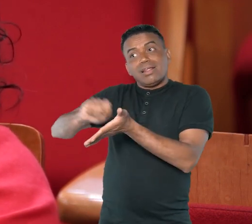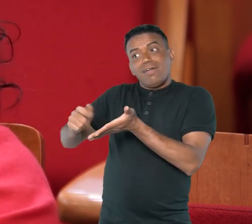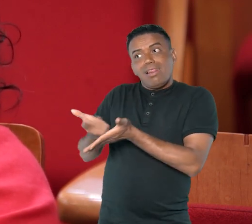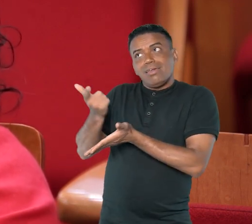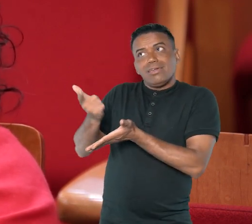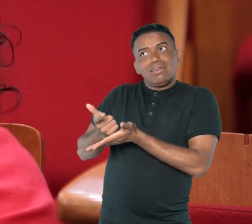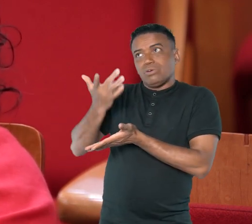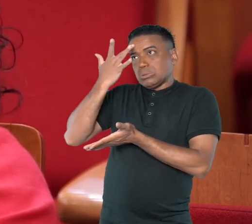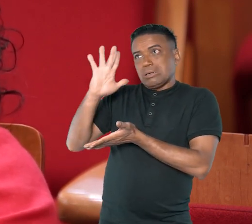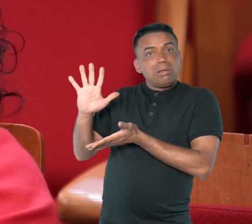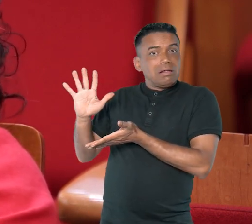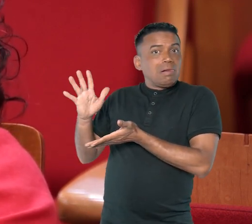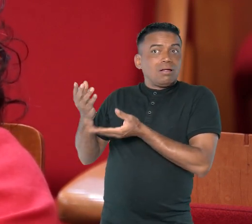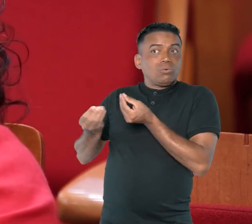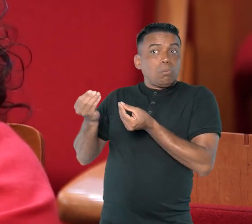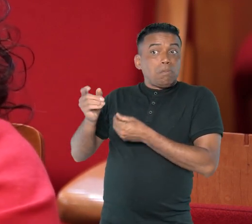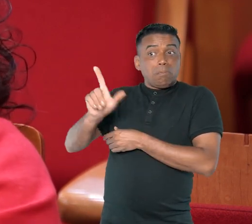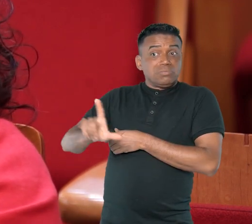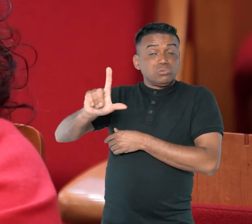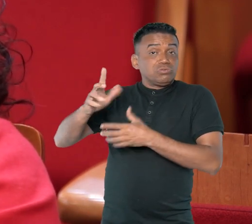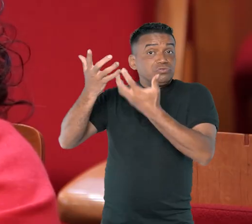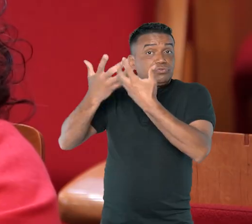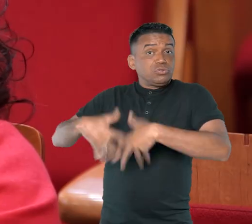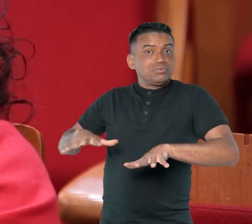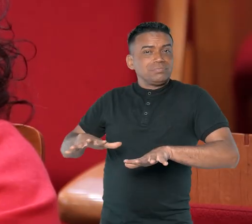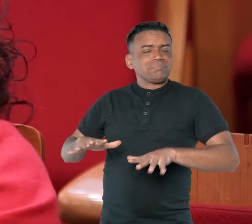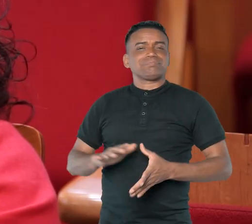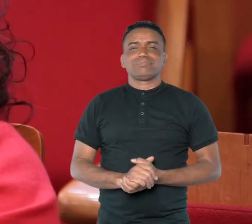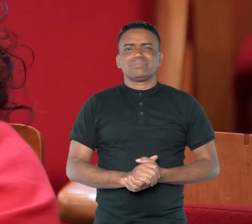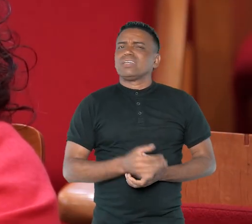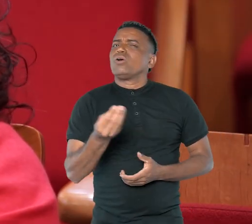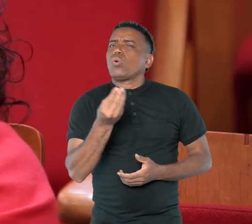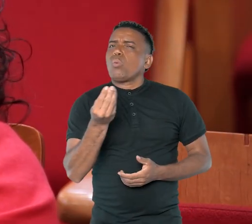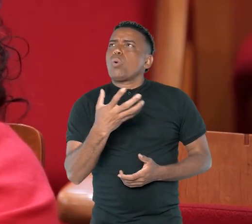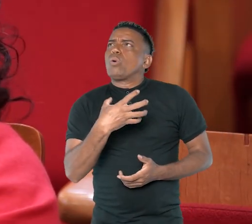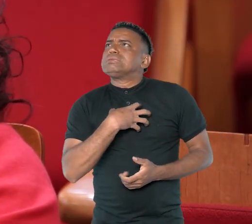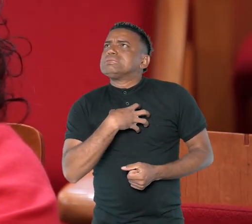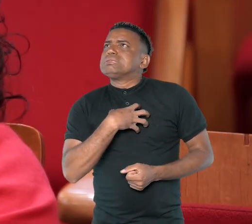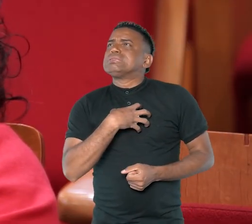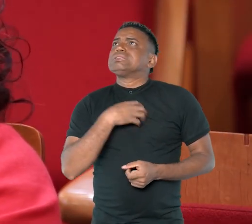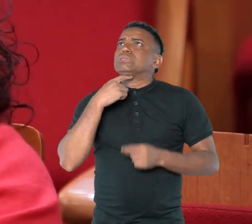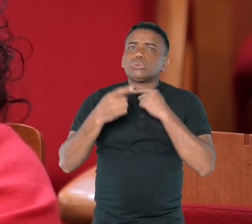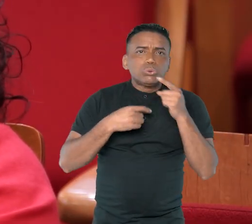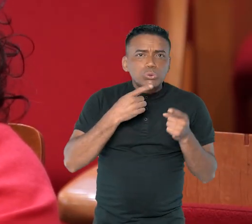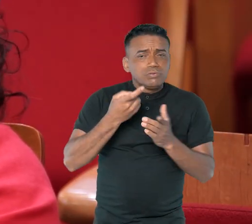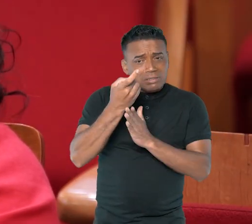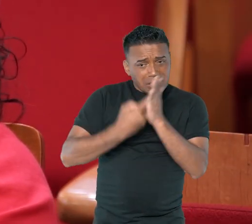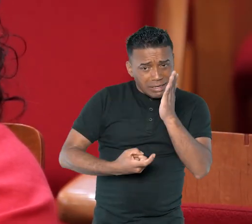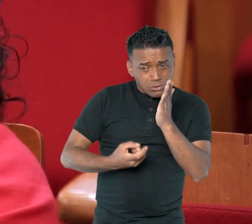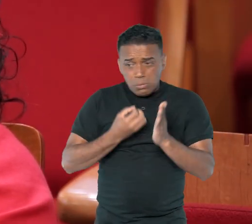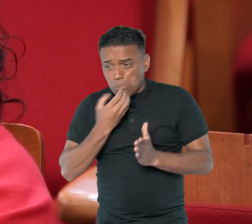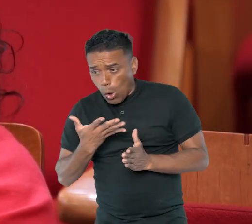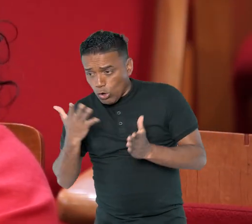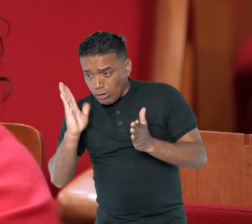exatamente, como ela bem contou na literatura. Como que se sentir em dúvida sobre um texto estar bom